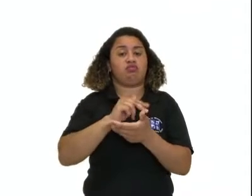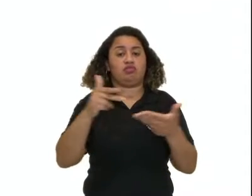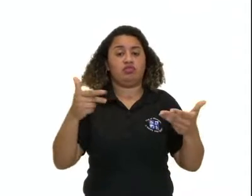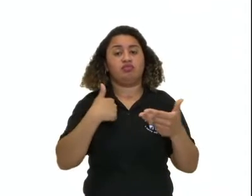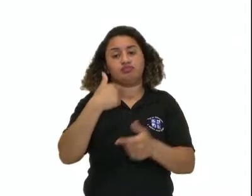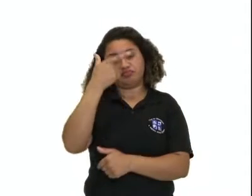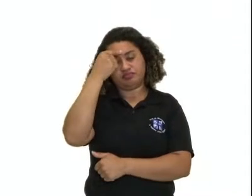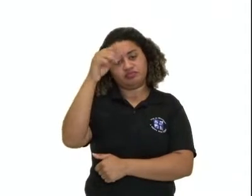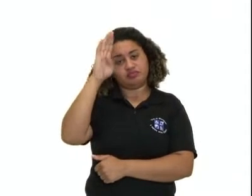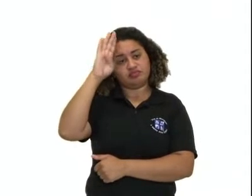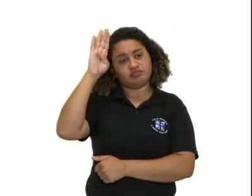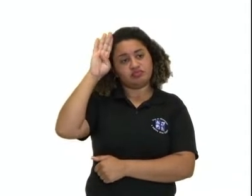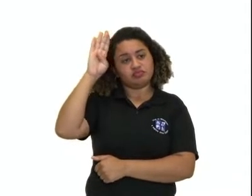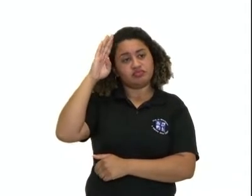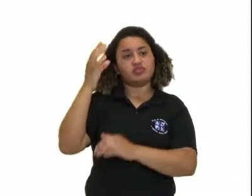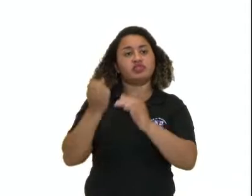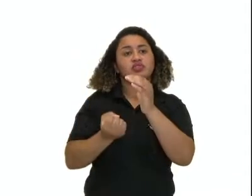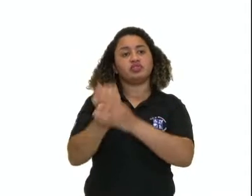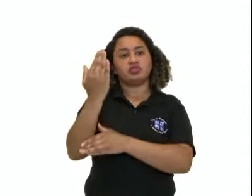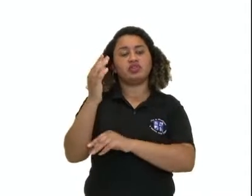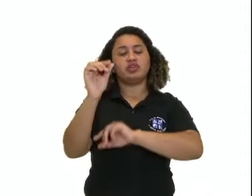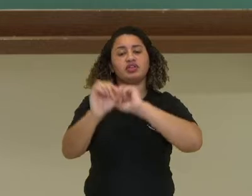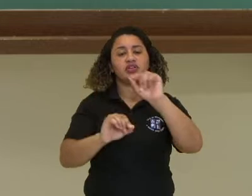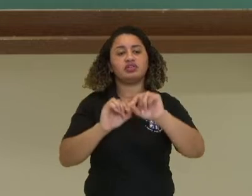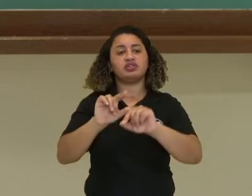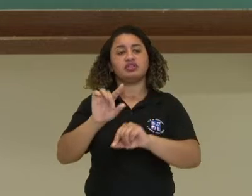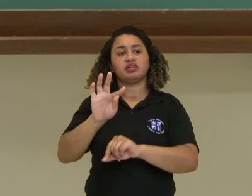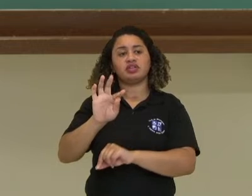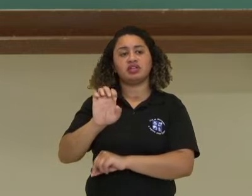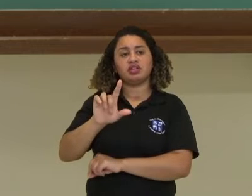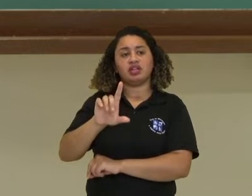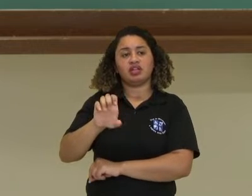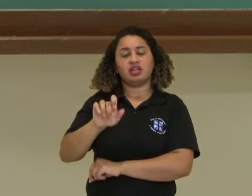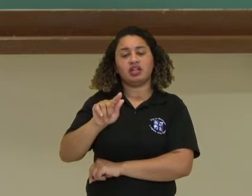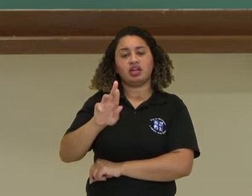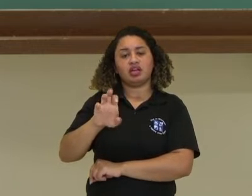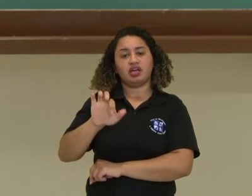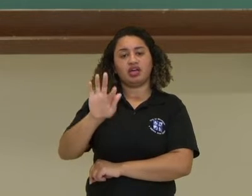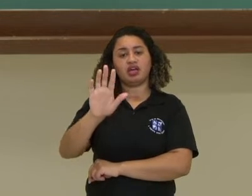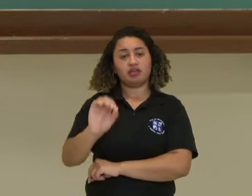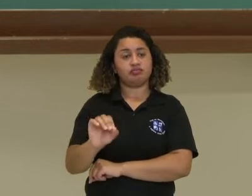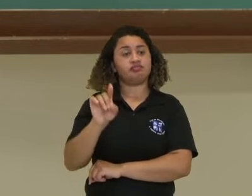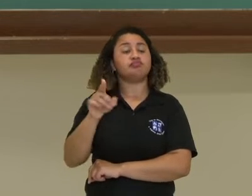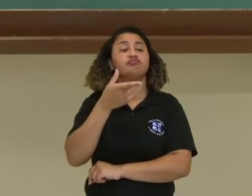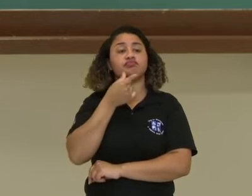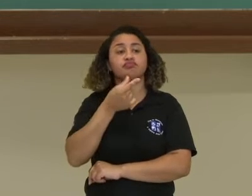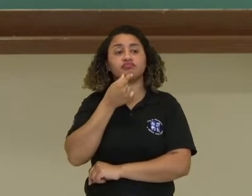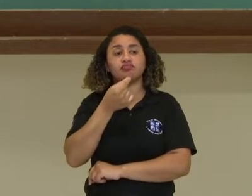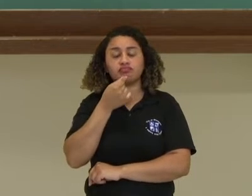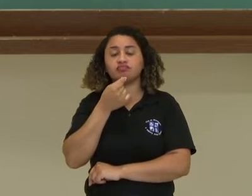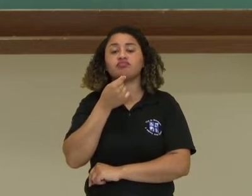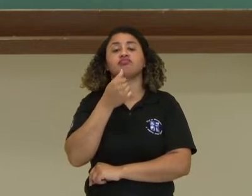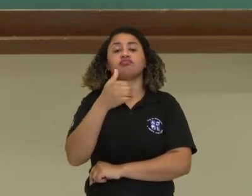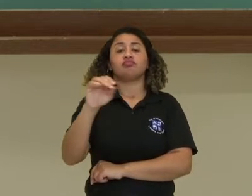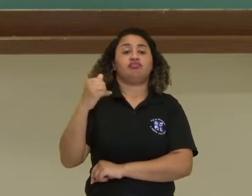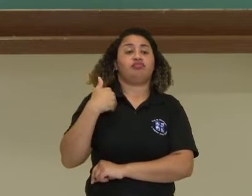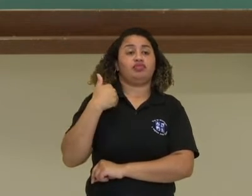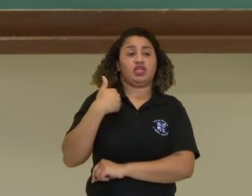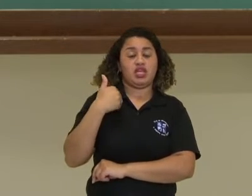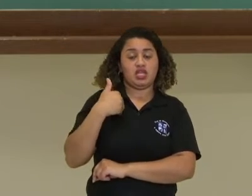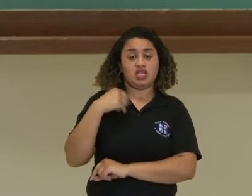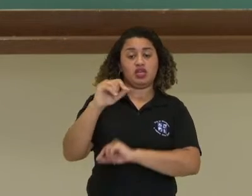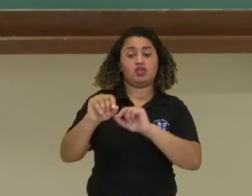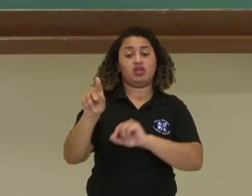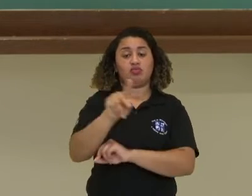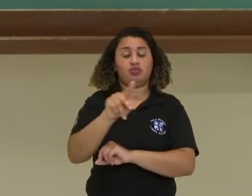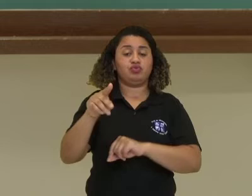invenção do telégrafo. E foi esse menino que, aos 10 anos, frustrou ali o seu professor de matemática, né?